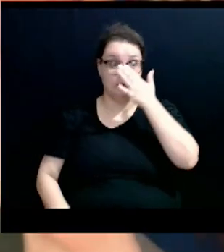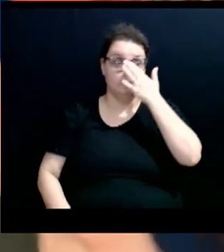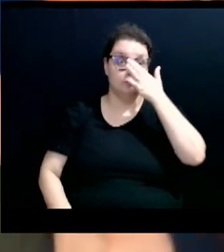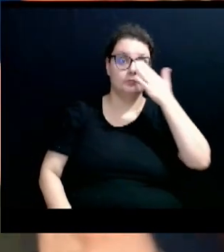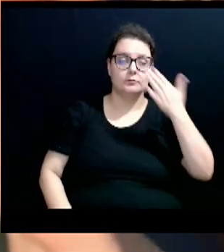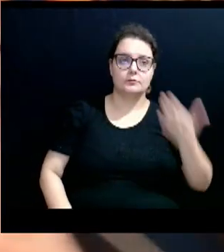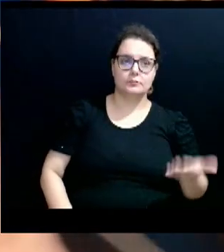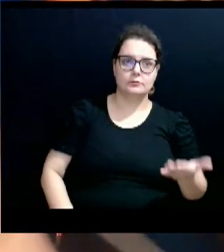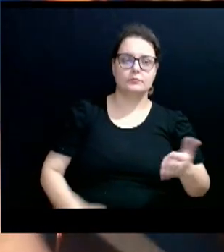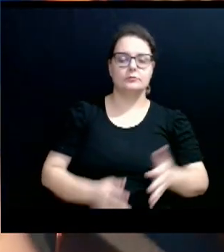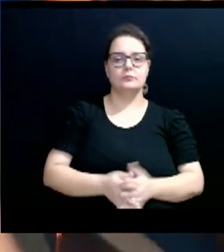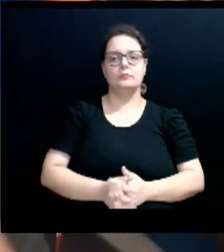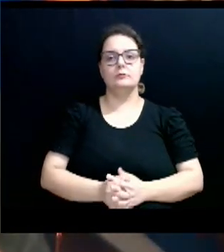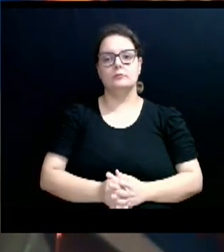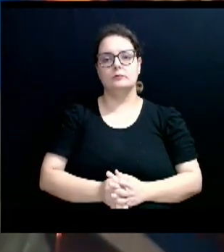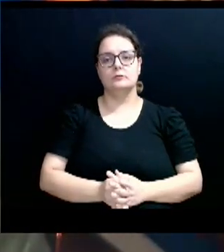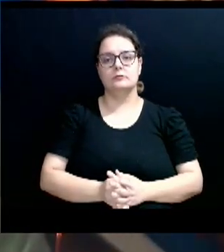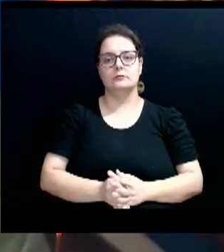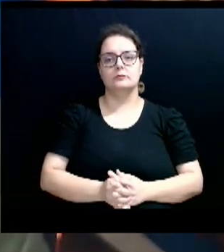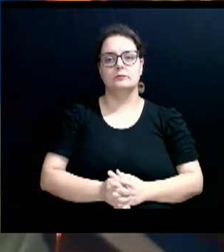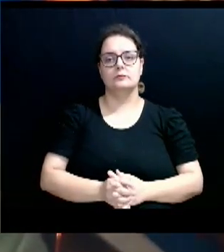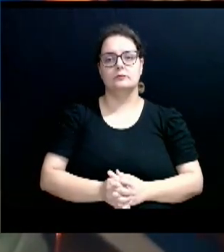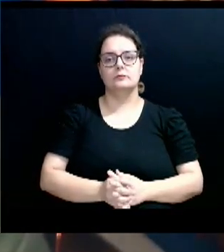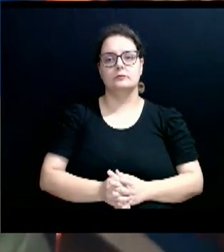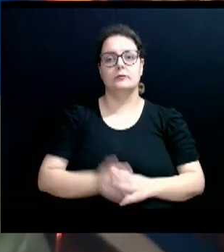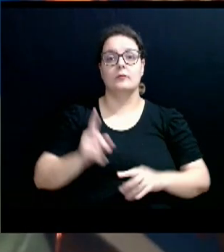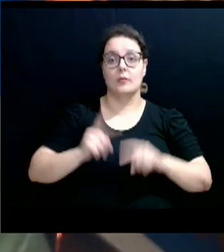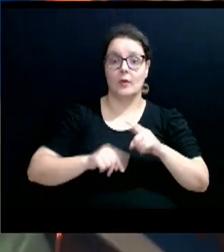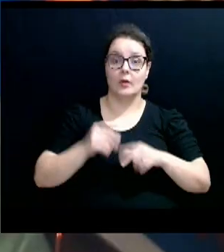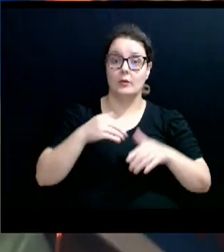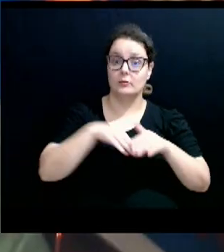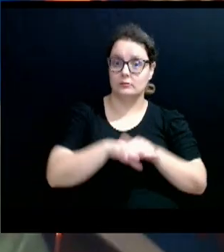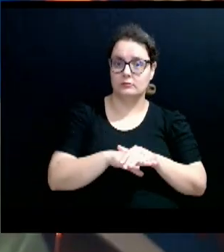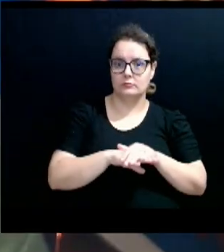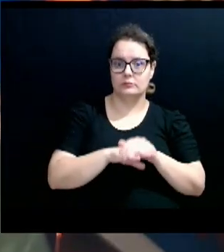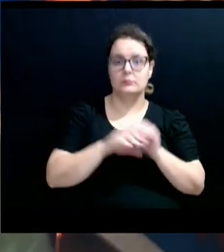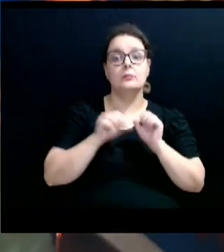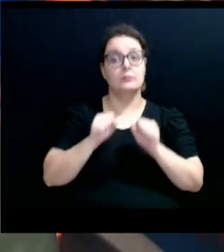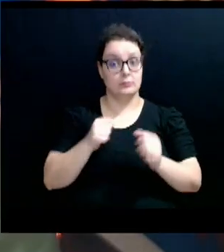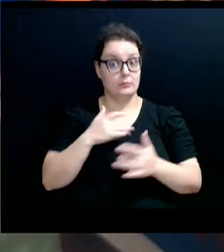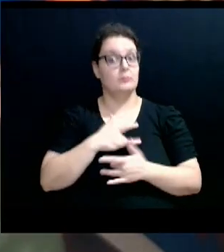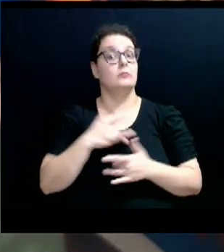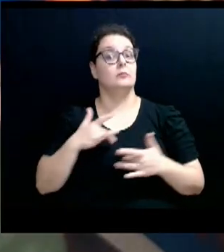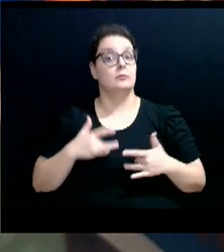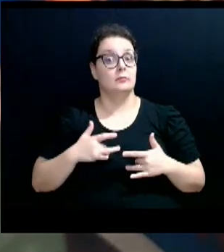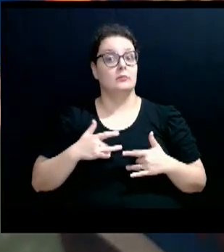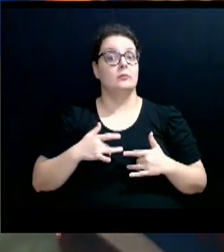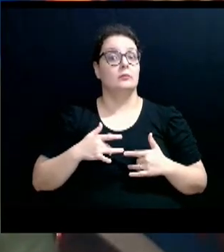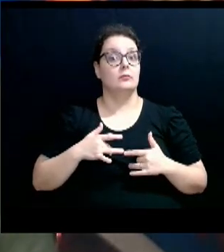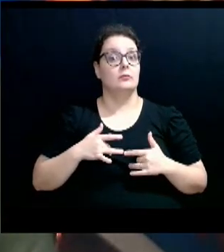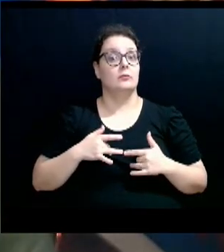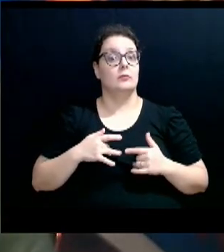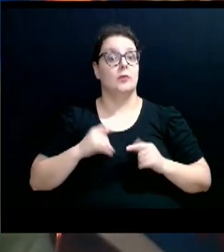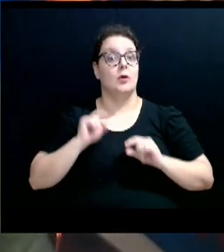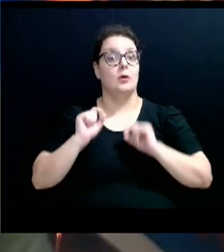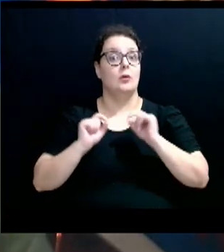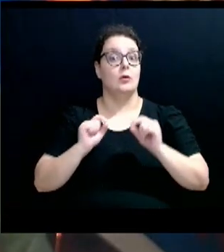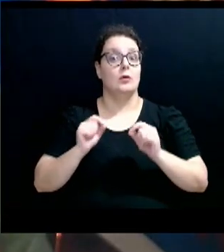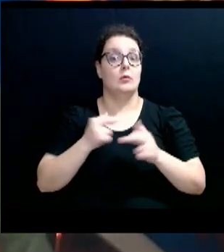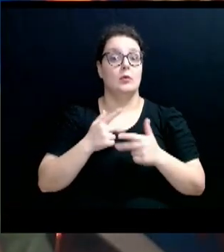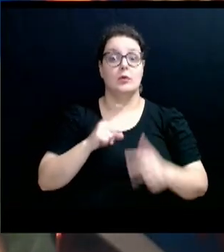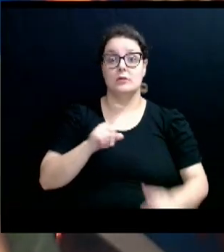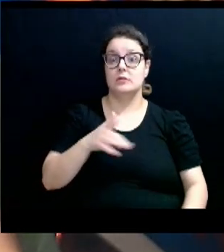Então, o guardar os objetos pode ser saudável. O que é uma coisa não saudável? De repente,